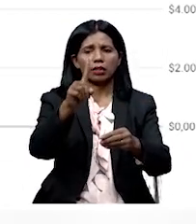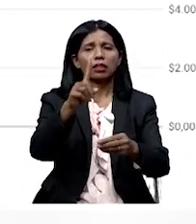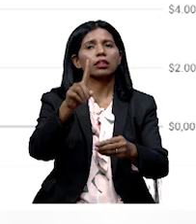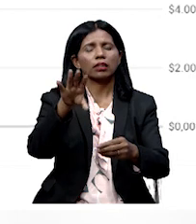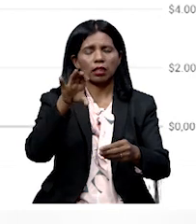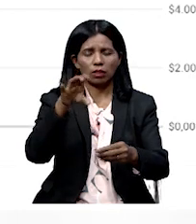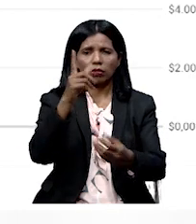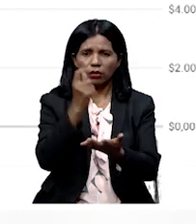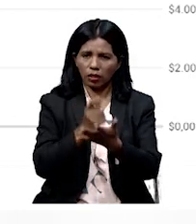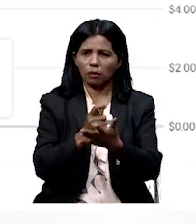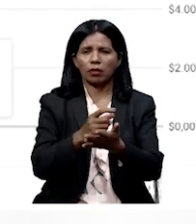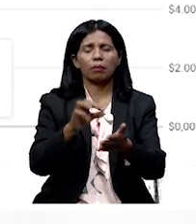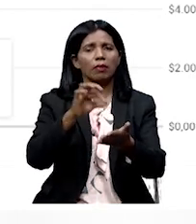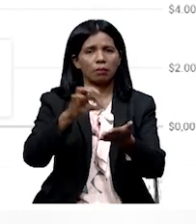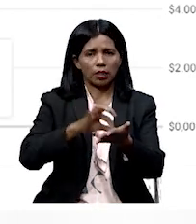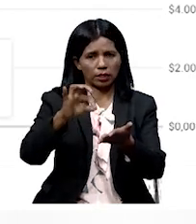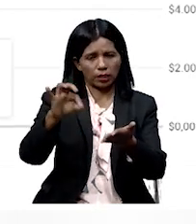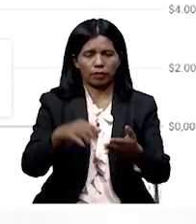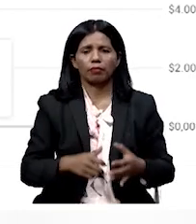assinantes ne. Pronto.